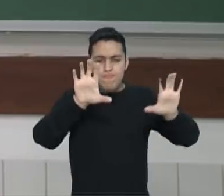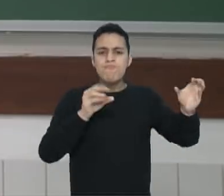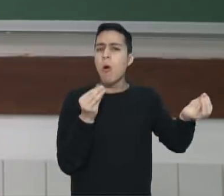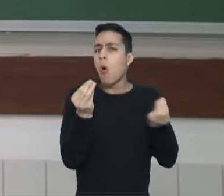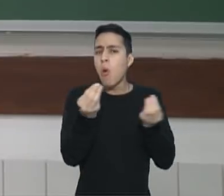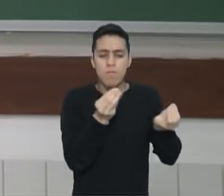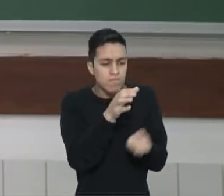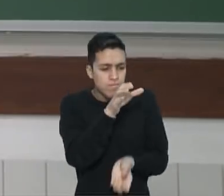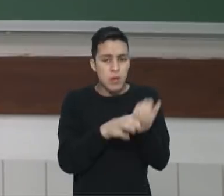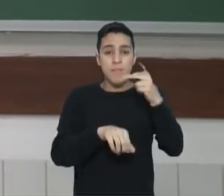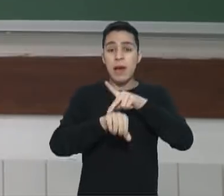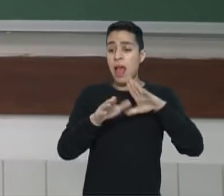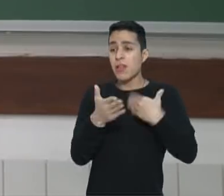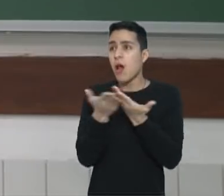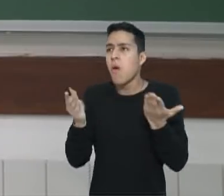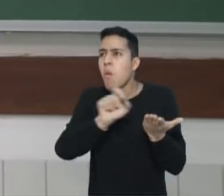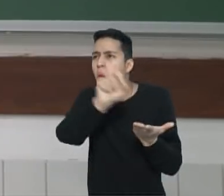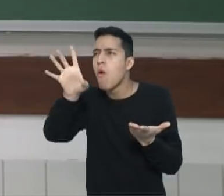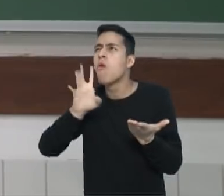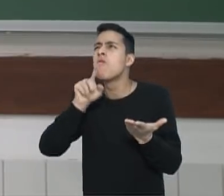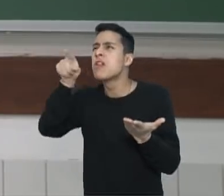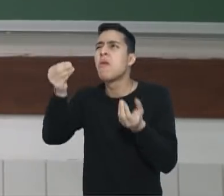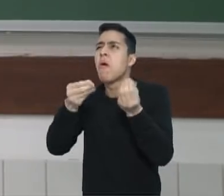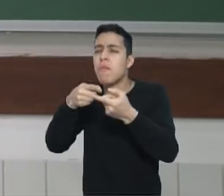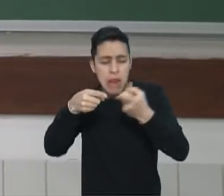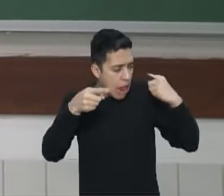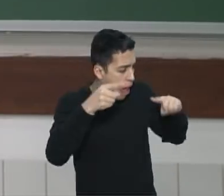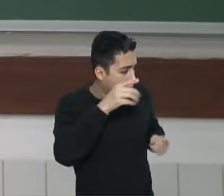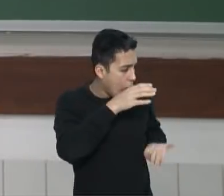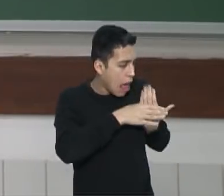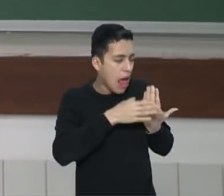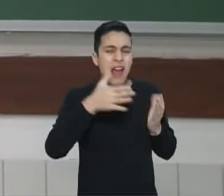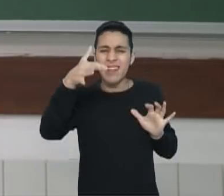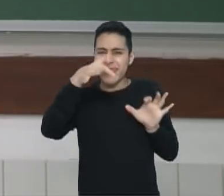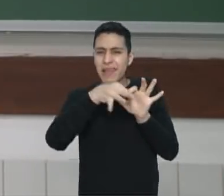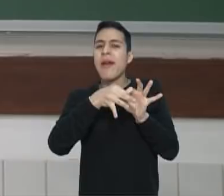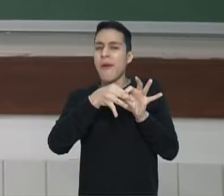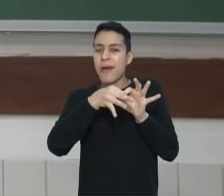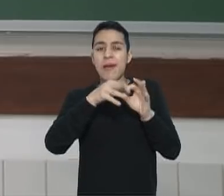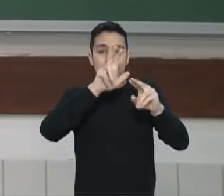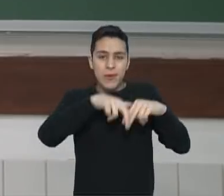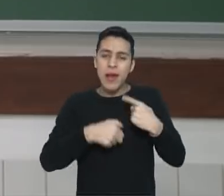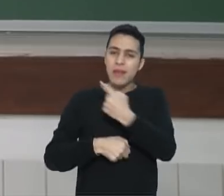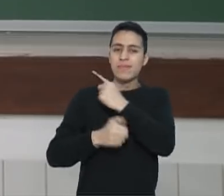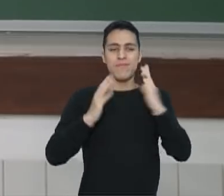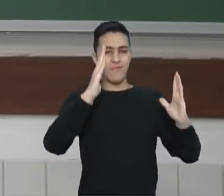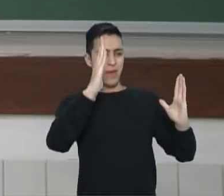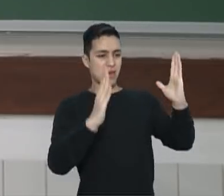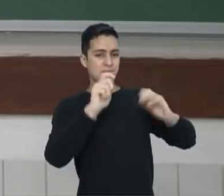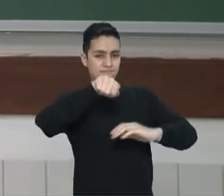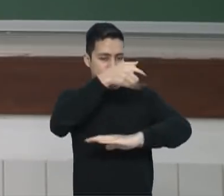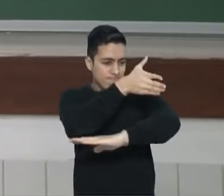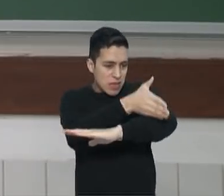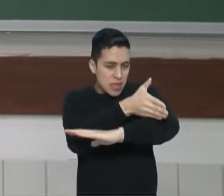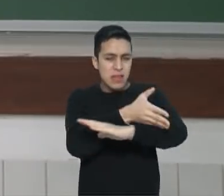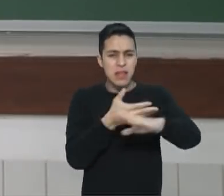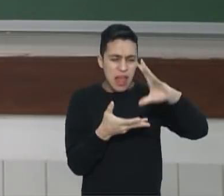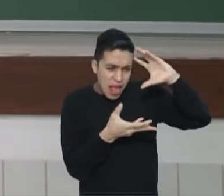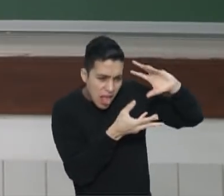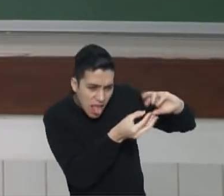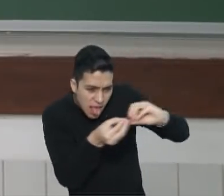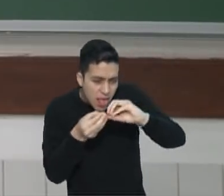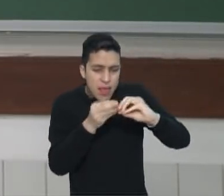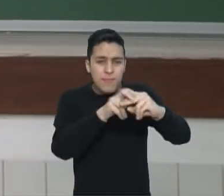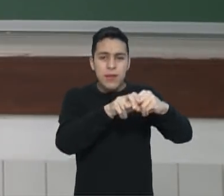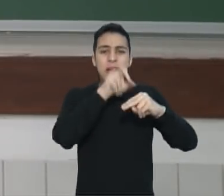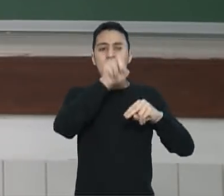os países atuais que a gente conhece hoje? E muita gente vai conhecer vendo aqui esse período, né? A gente vai ver, através